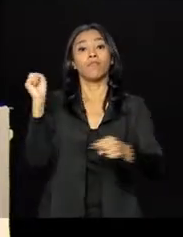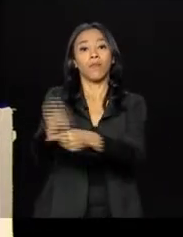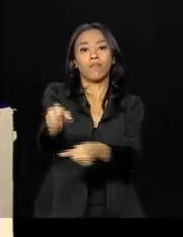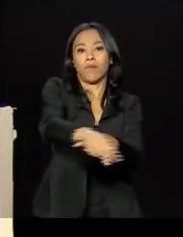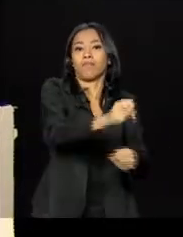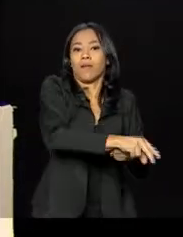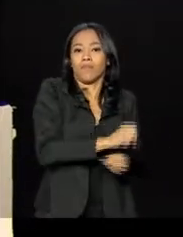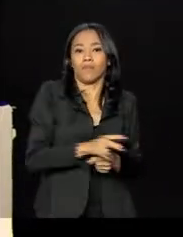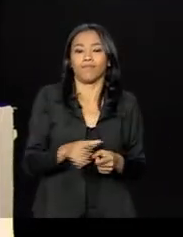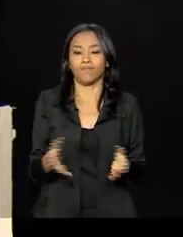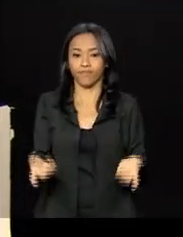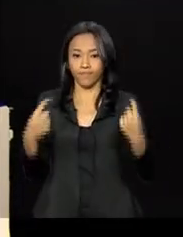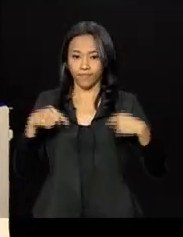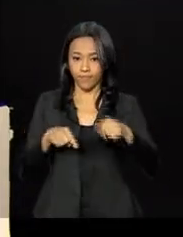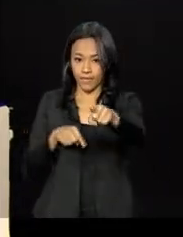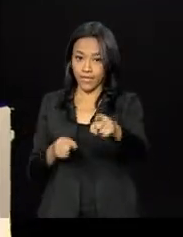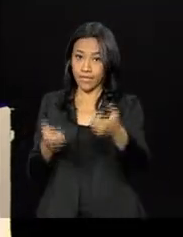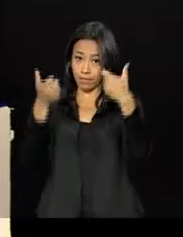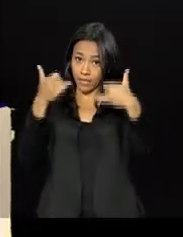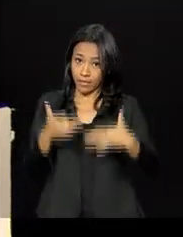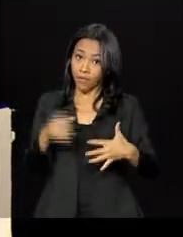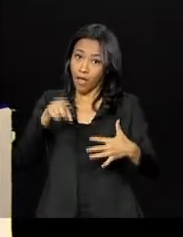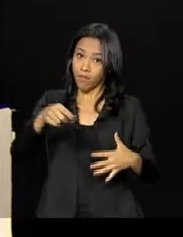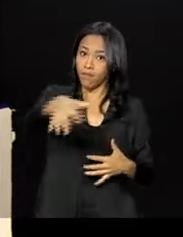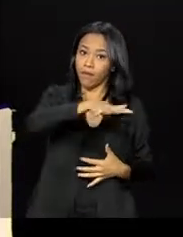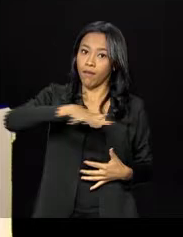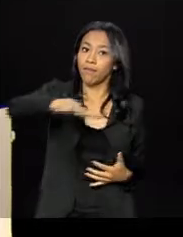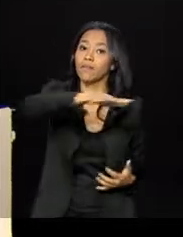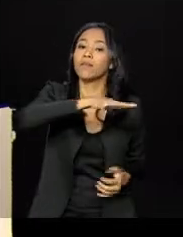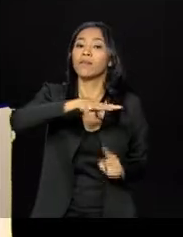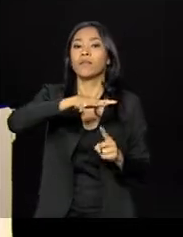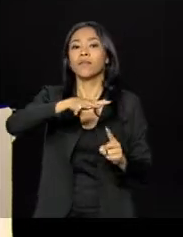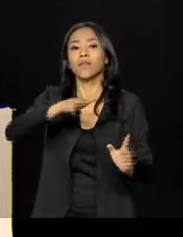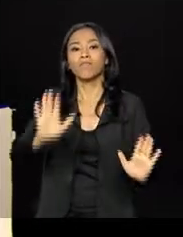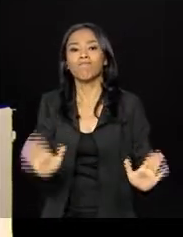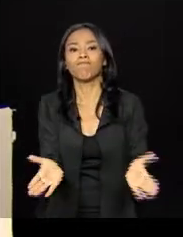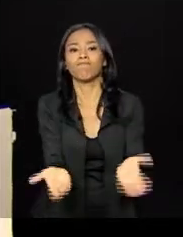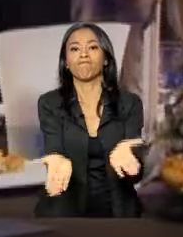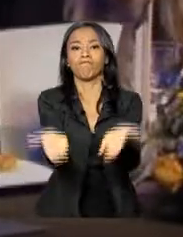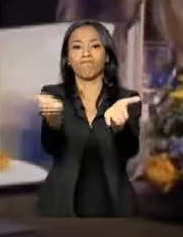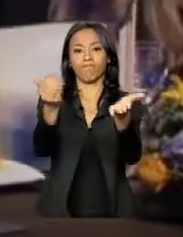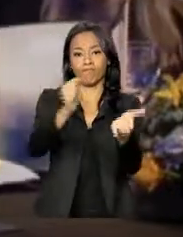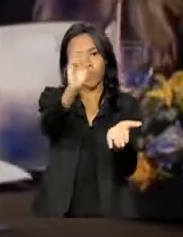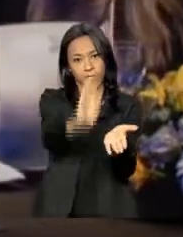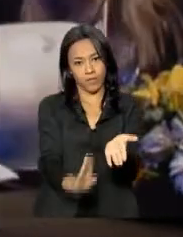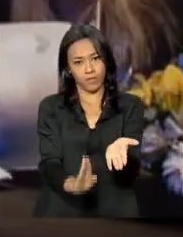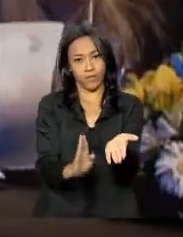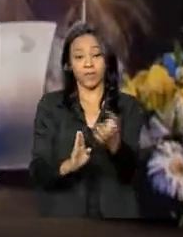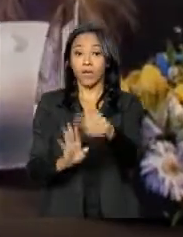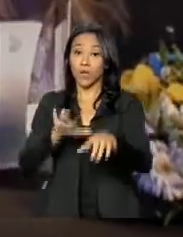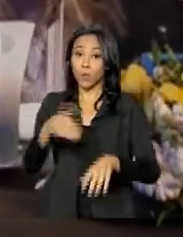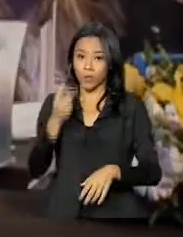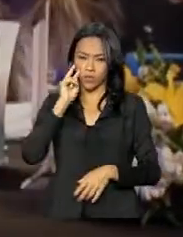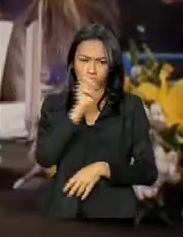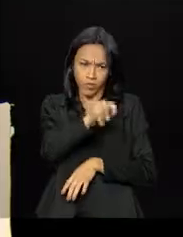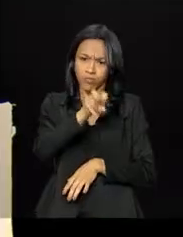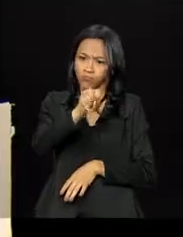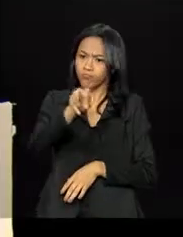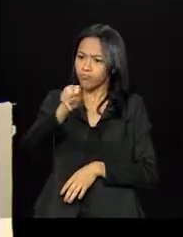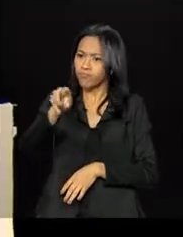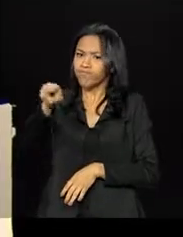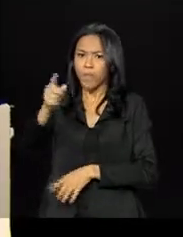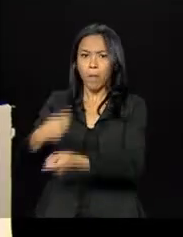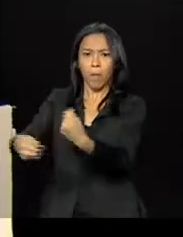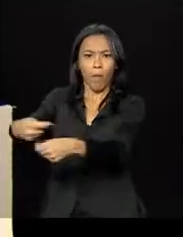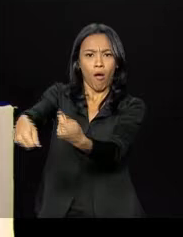que agiliza o país, um ramo que traz desenvolvimento para o país. Quando eu vejo estes empreendedores que